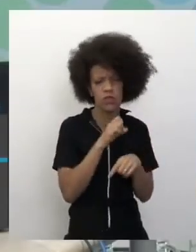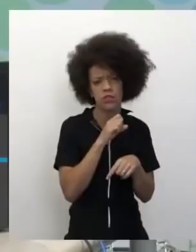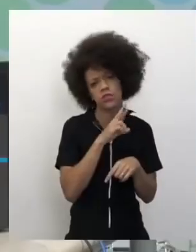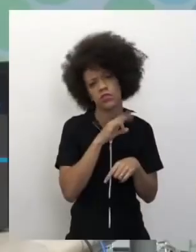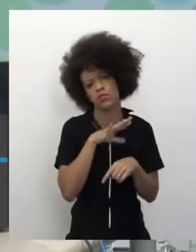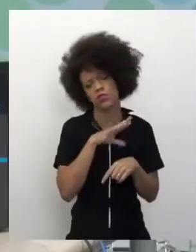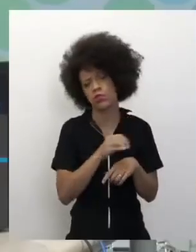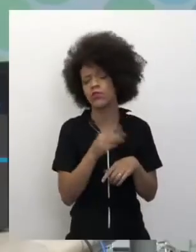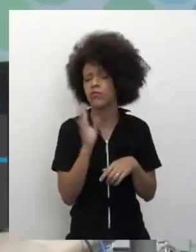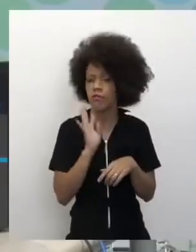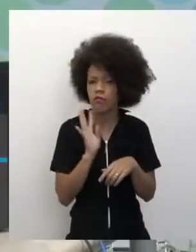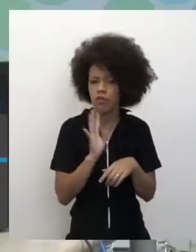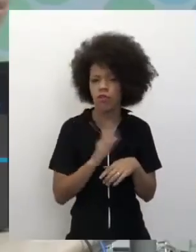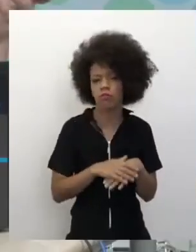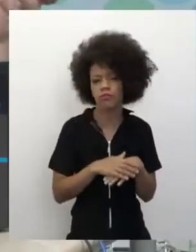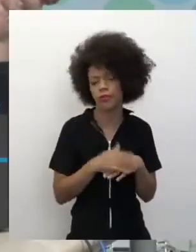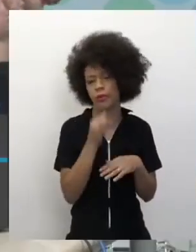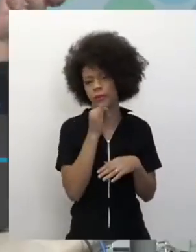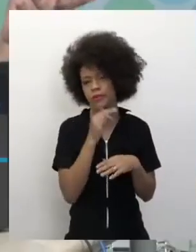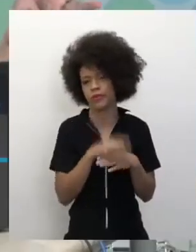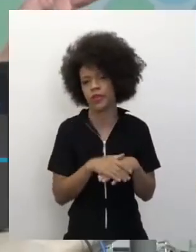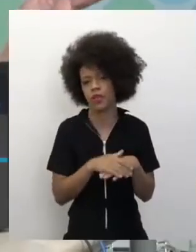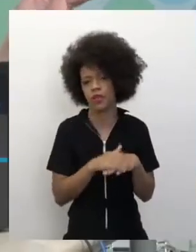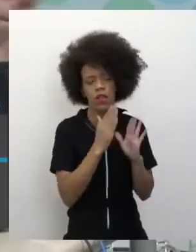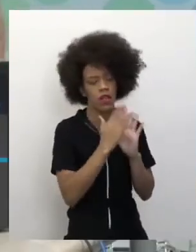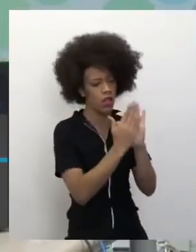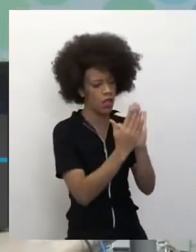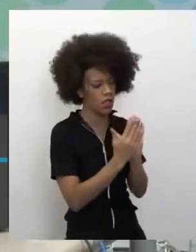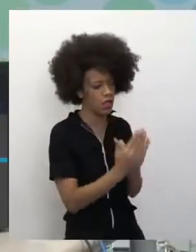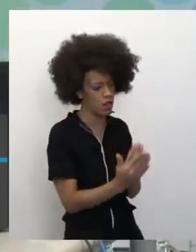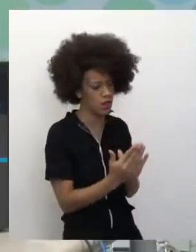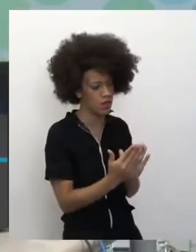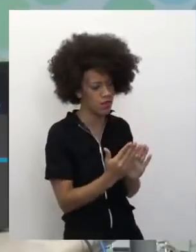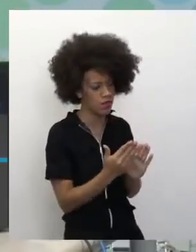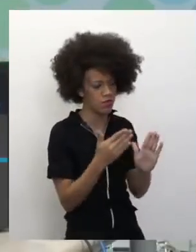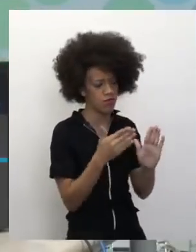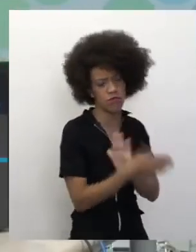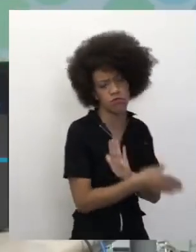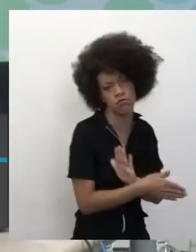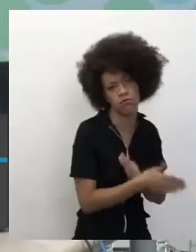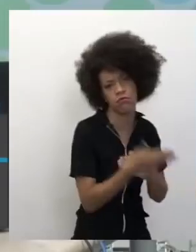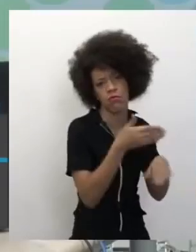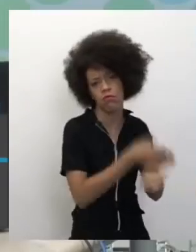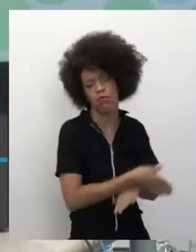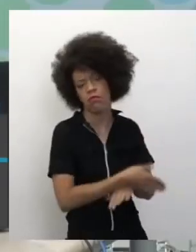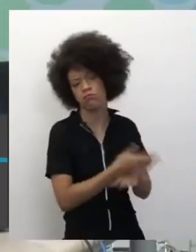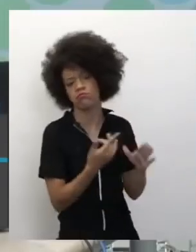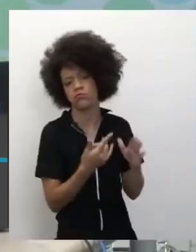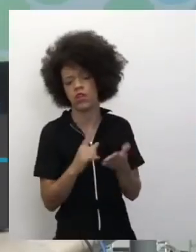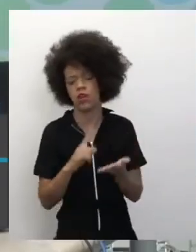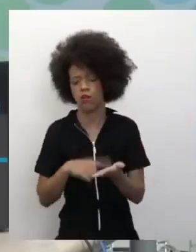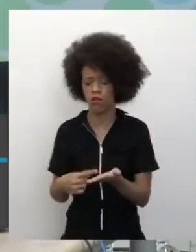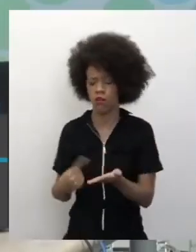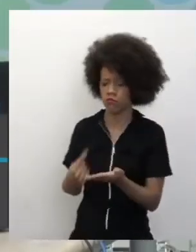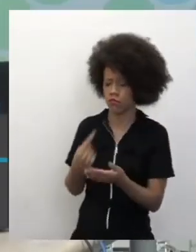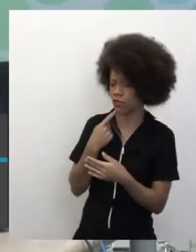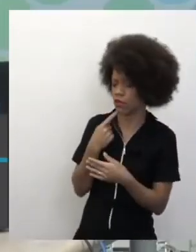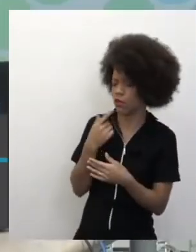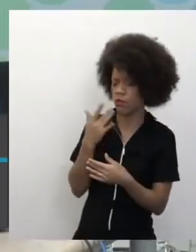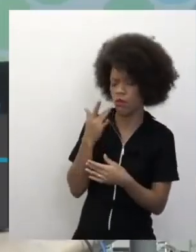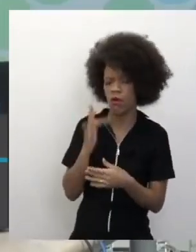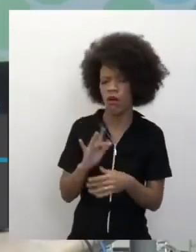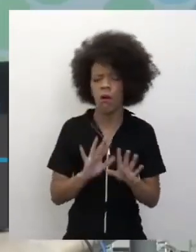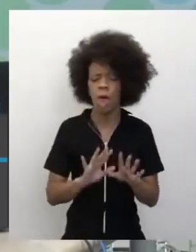Sim. Né? Livro, por exemplo, acho que era livro de entrada, livro de saída. Não sei se era caderno que estava aqui, ou livro de entrada e